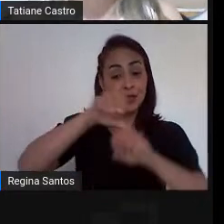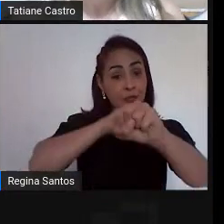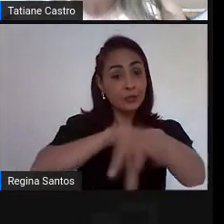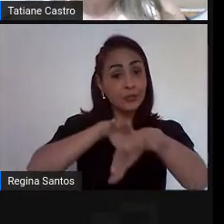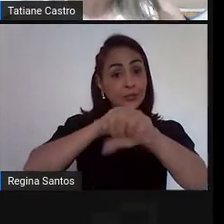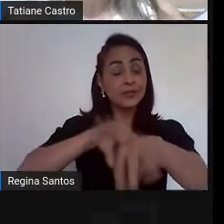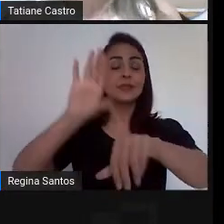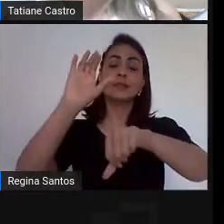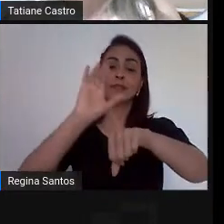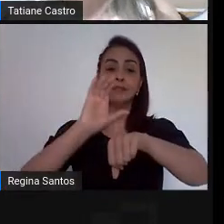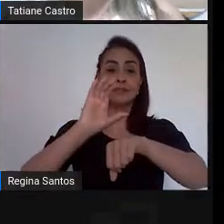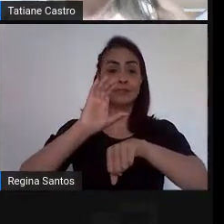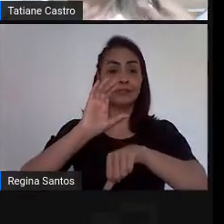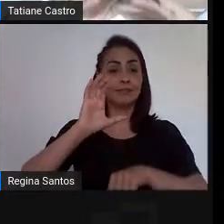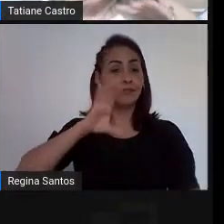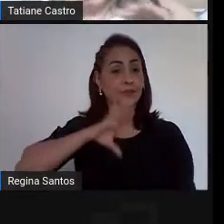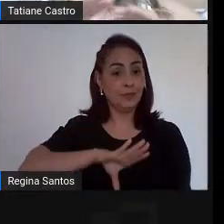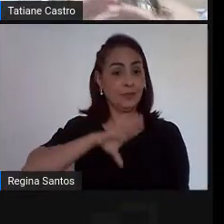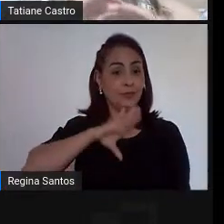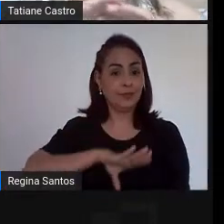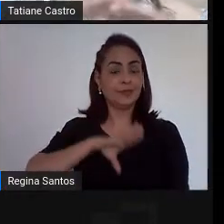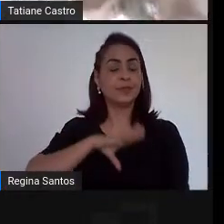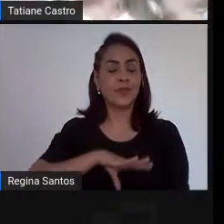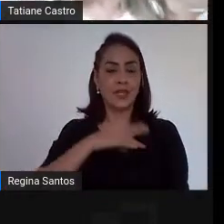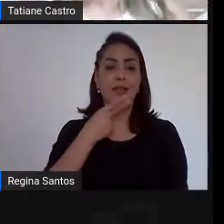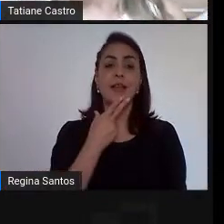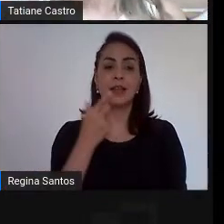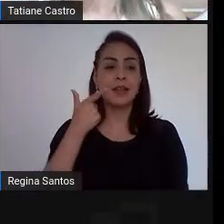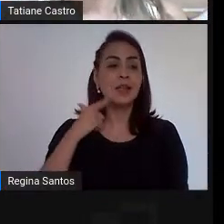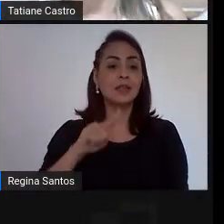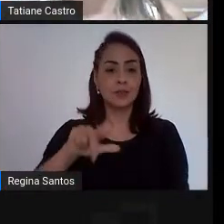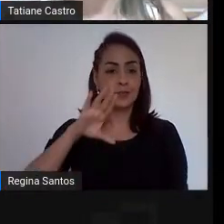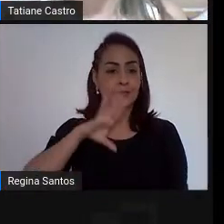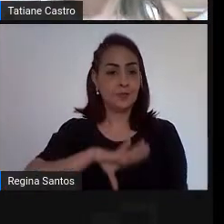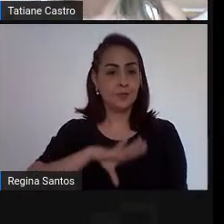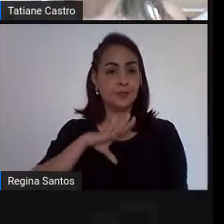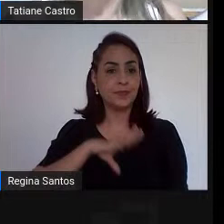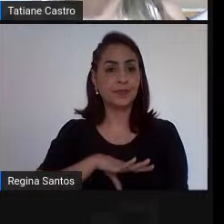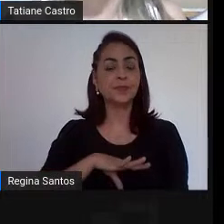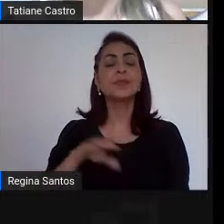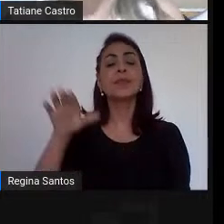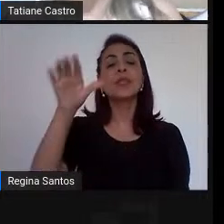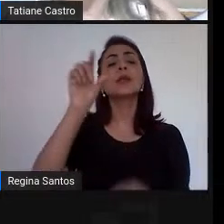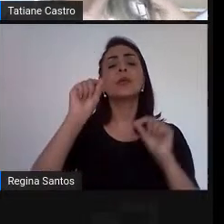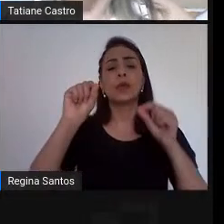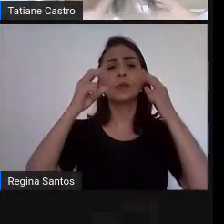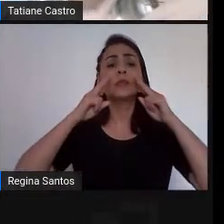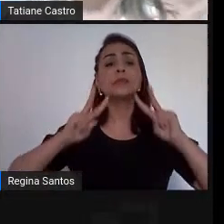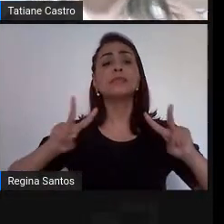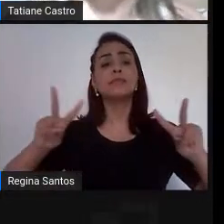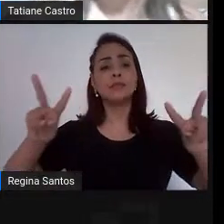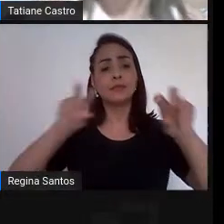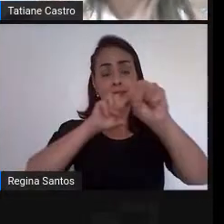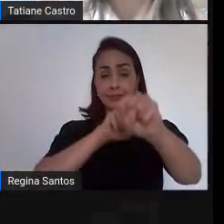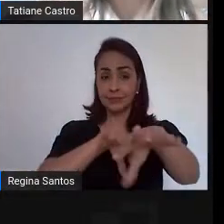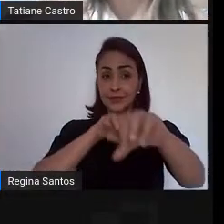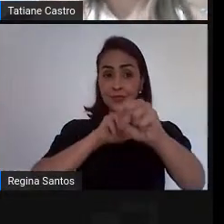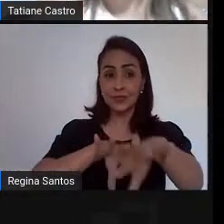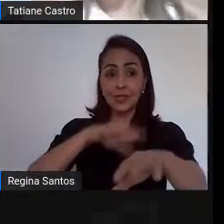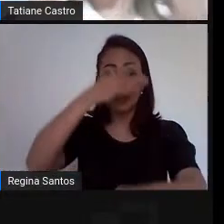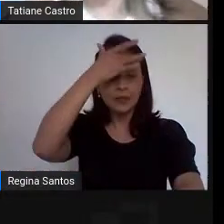portuguesa. Esse novo era do ponto de vista educacional como um todo, se falava num